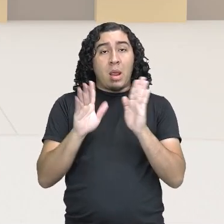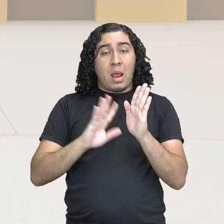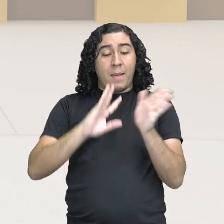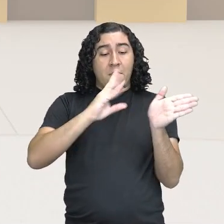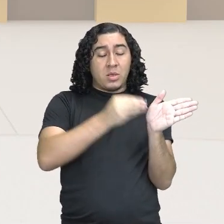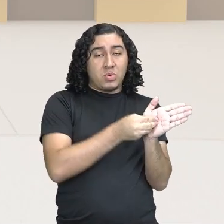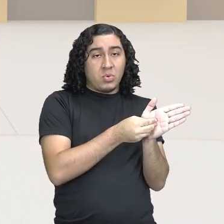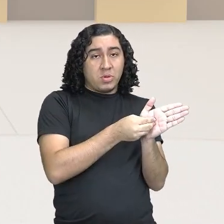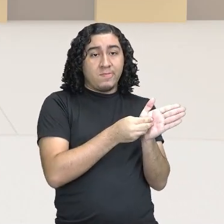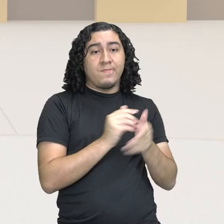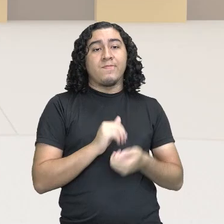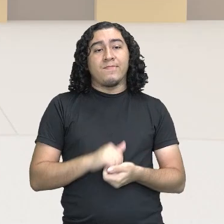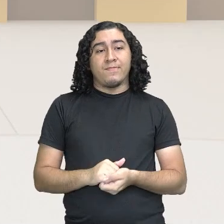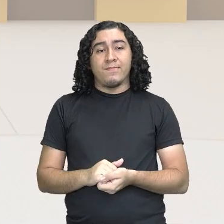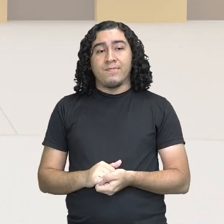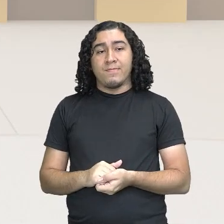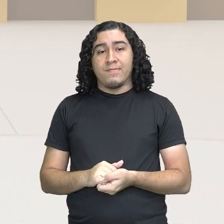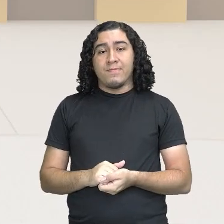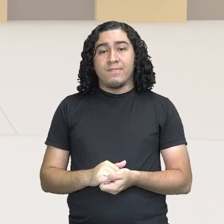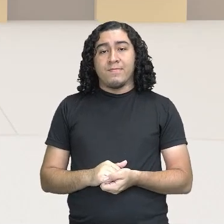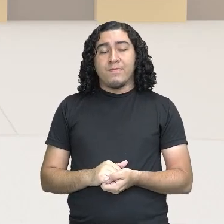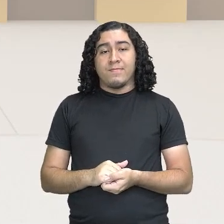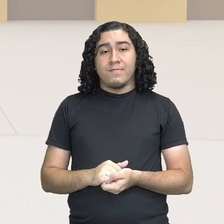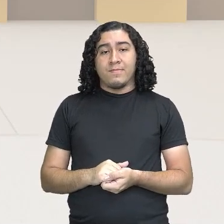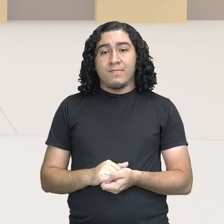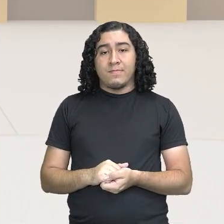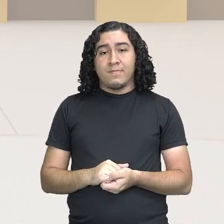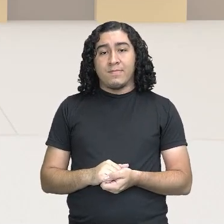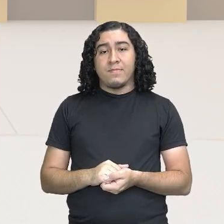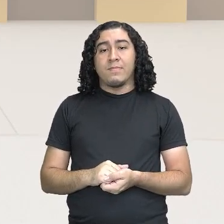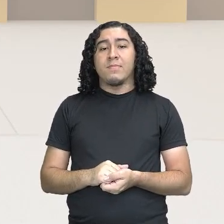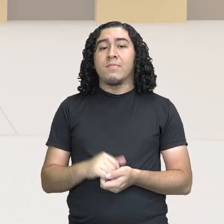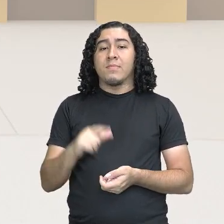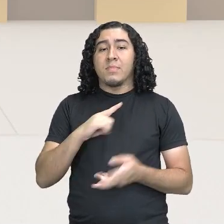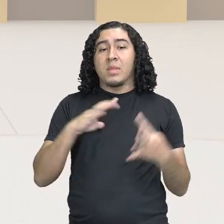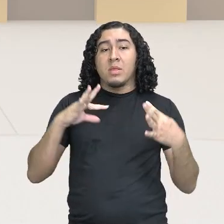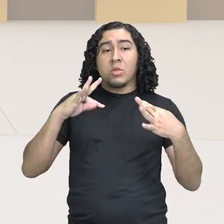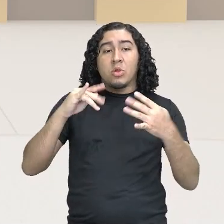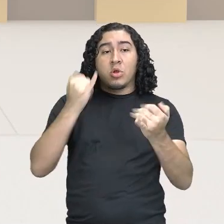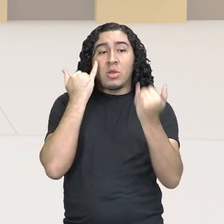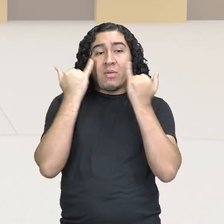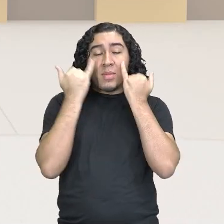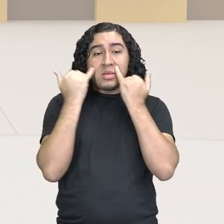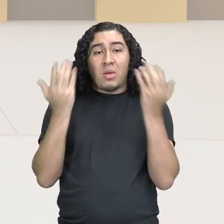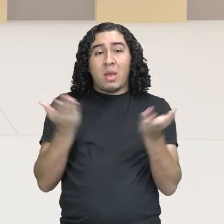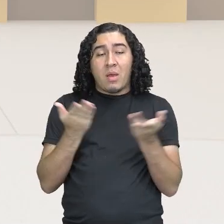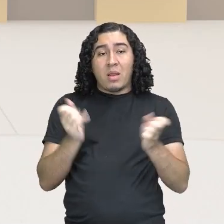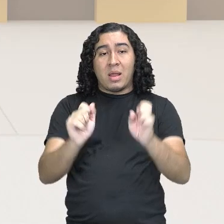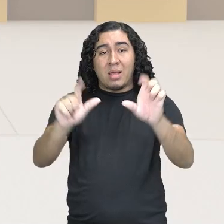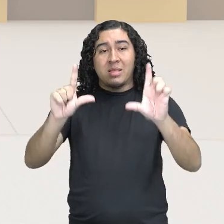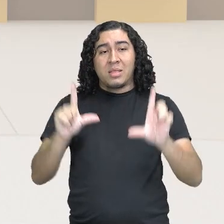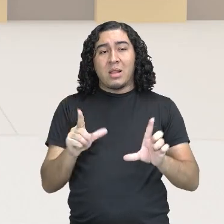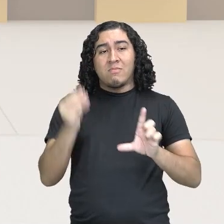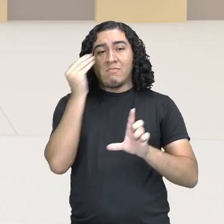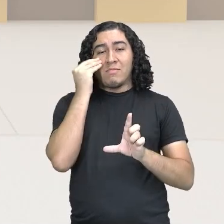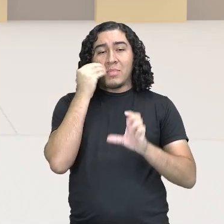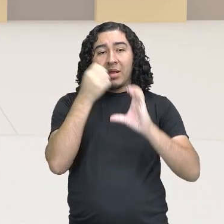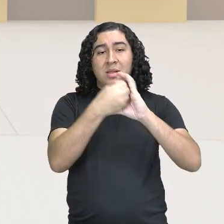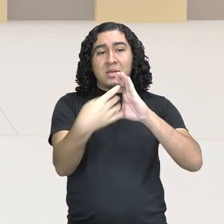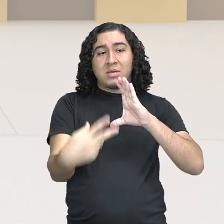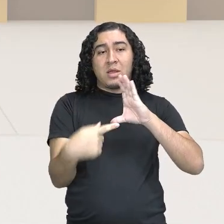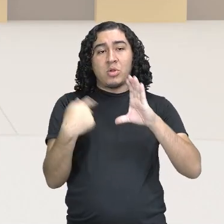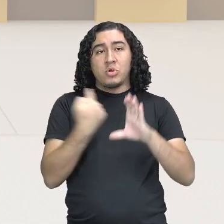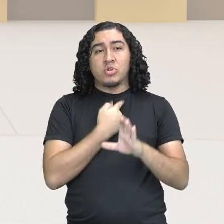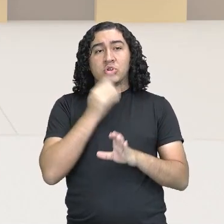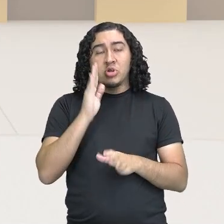Legal, tá? Então, nós temos aqui, né, no mapa, nós temos todas essas informações, nós vamos trazer na cartela agora particularidades do que a